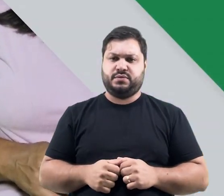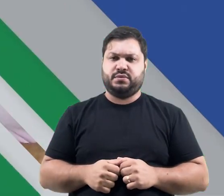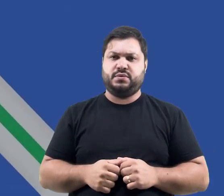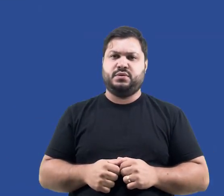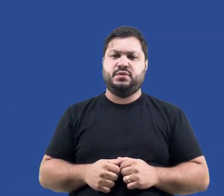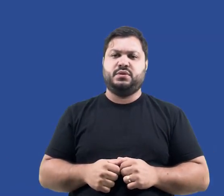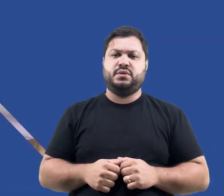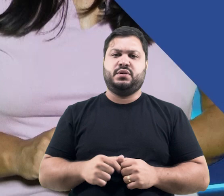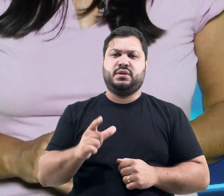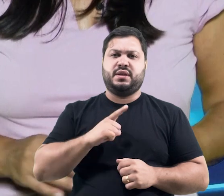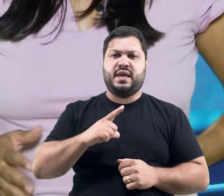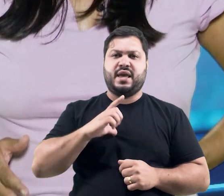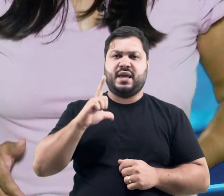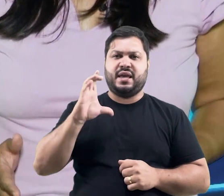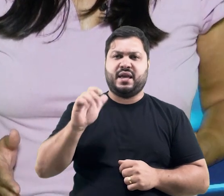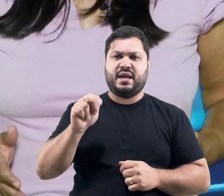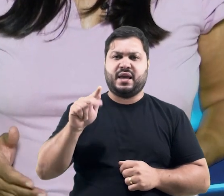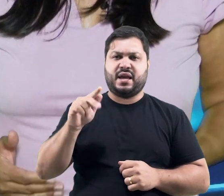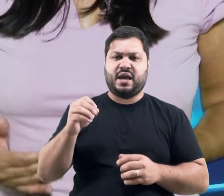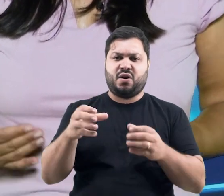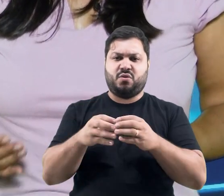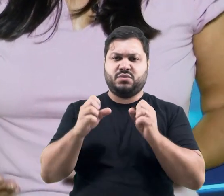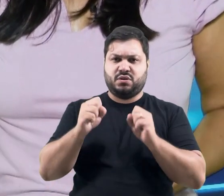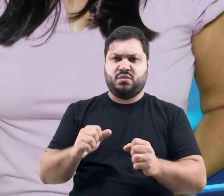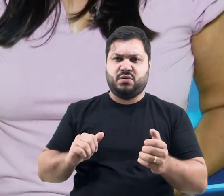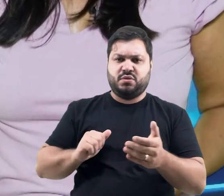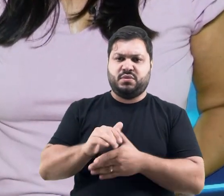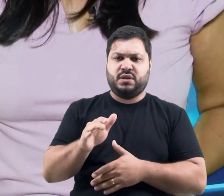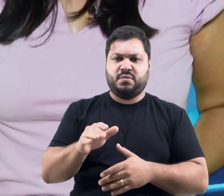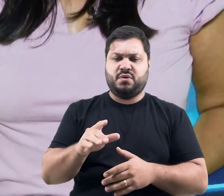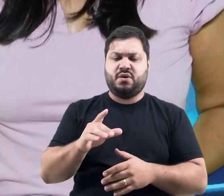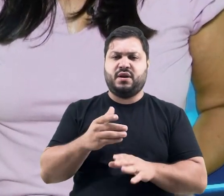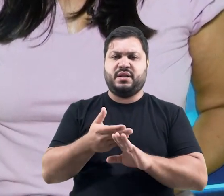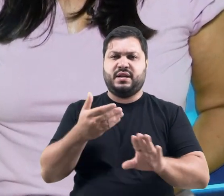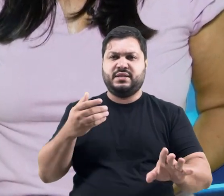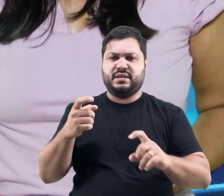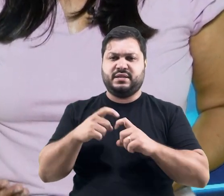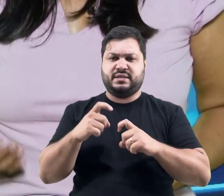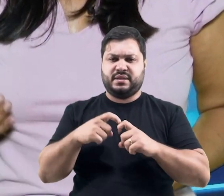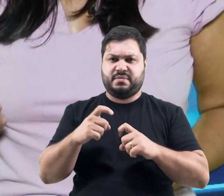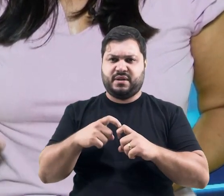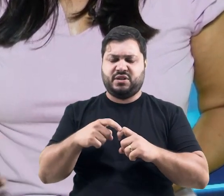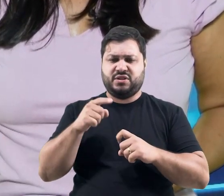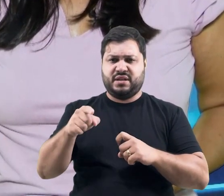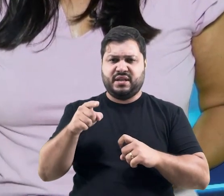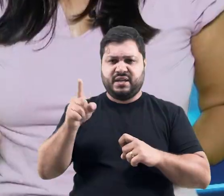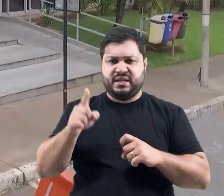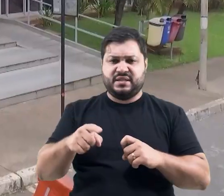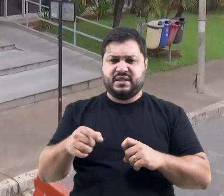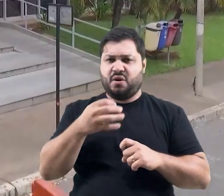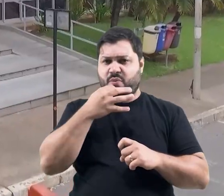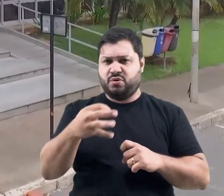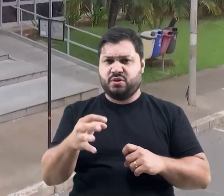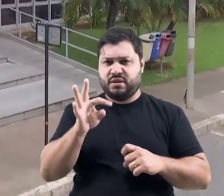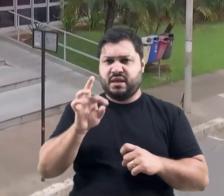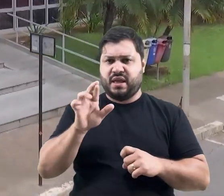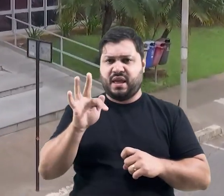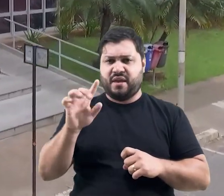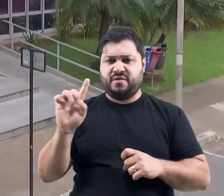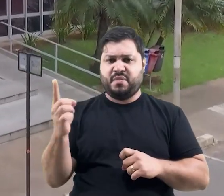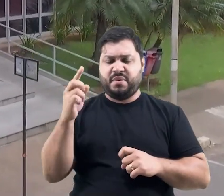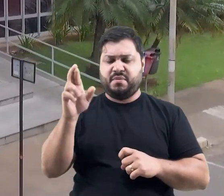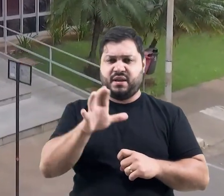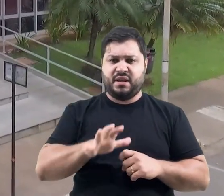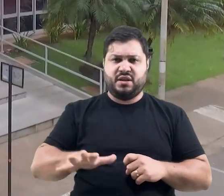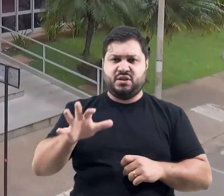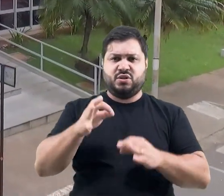exercício. Ocupantes de cargo em comissão podem ser exonerados durante a licença médica. Esse foi o